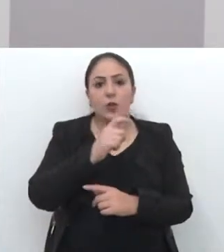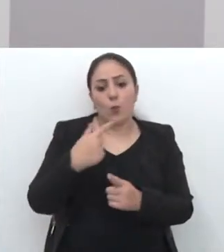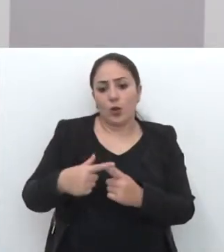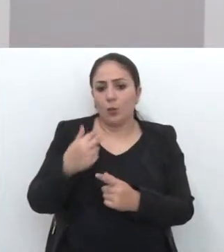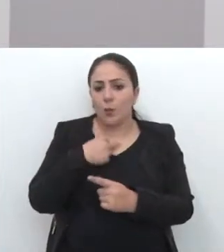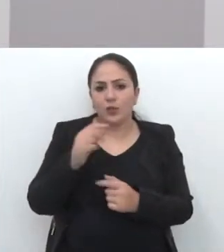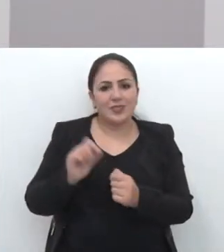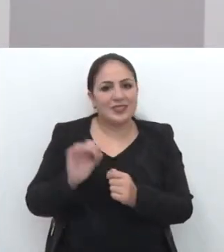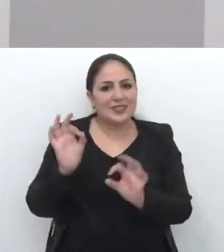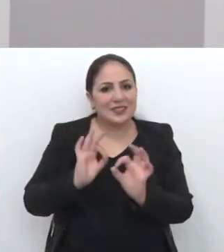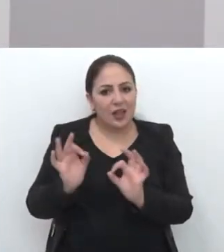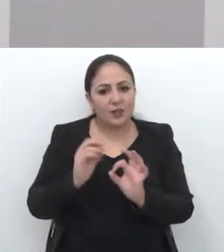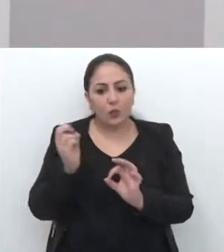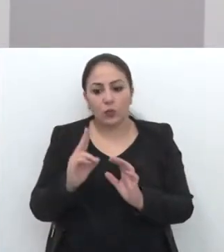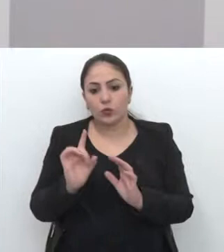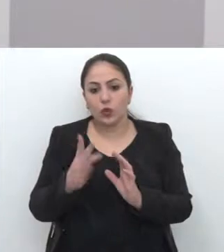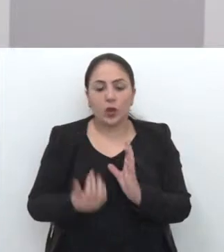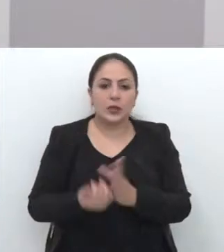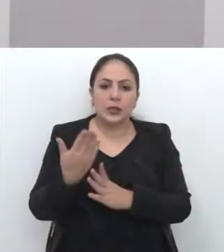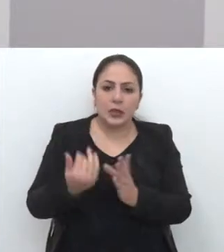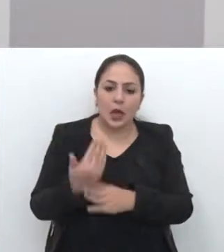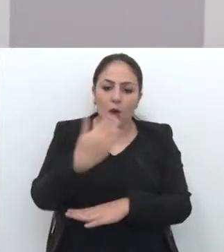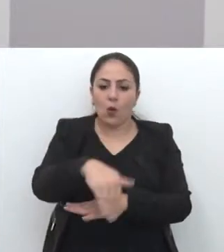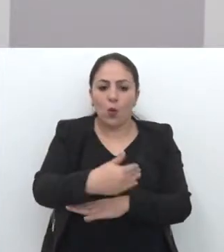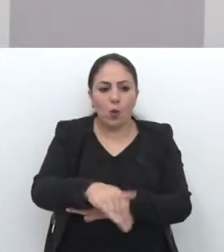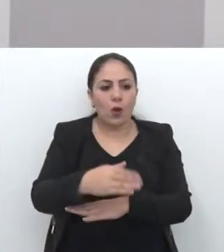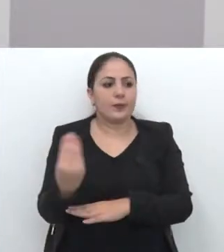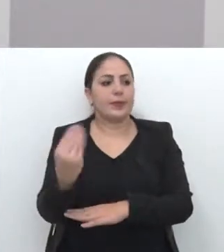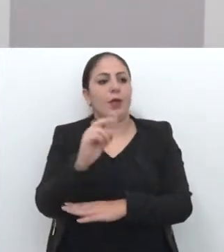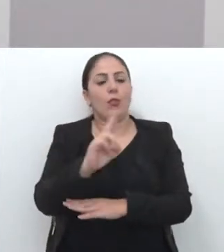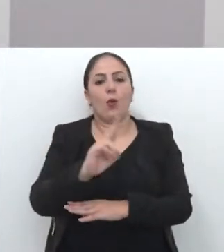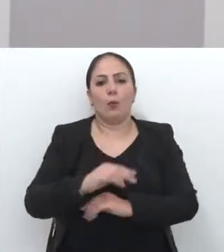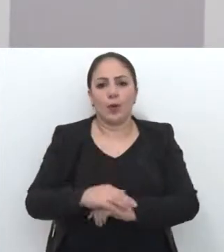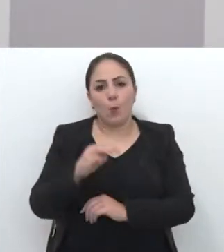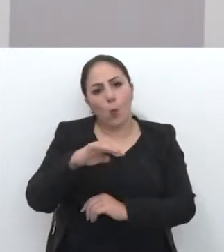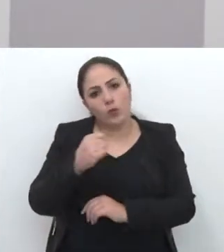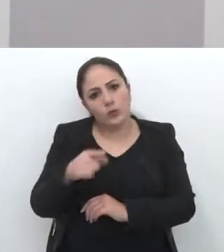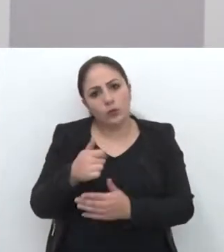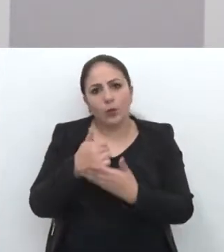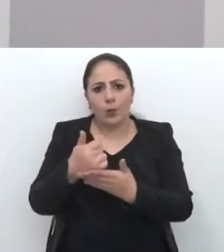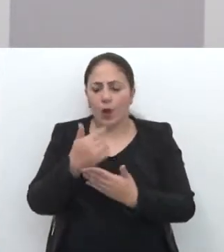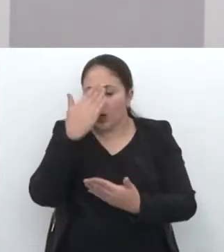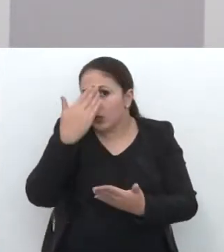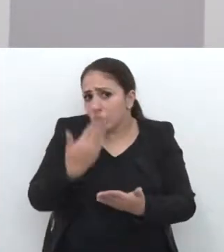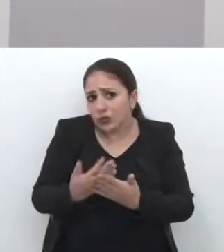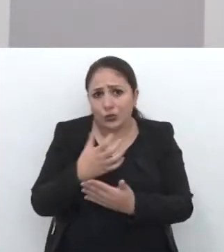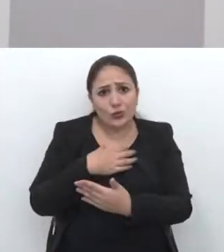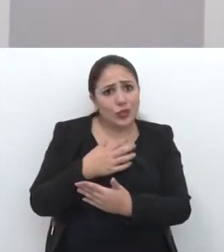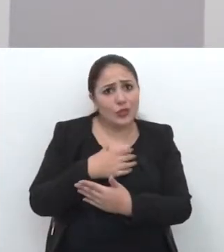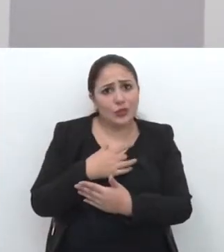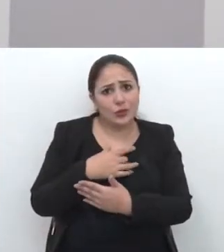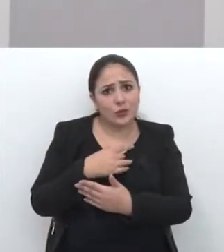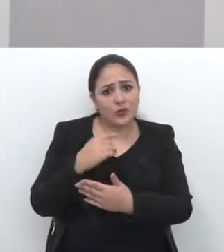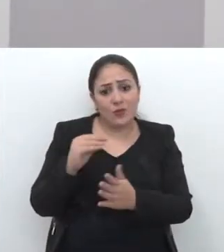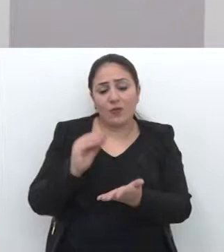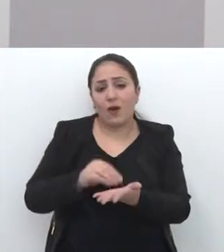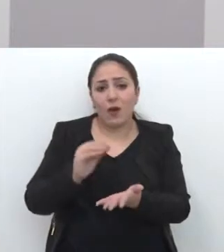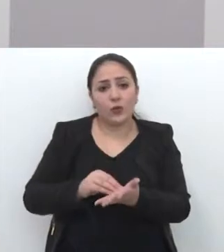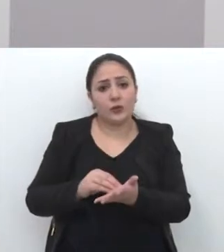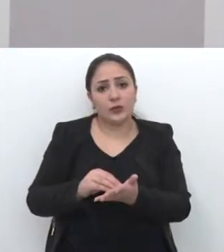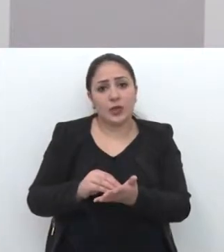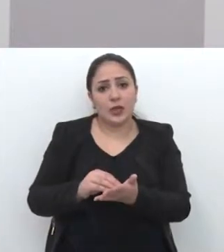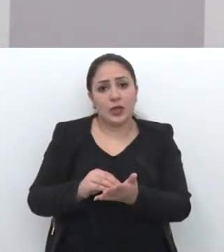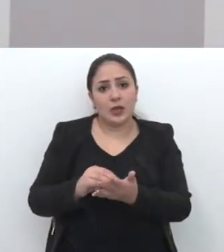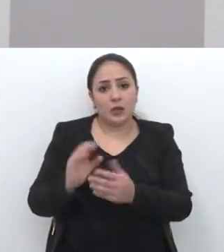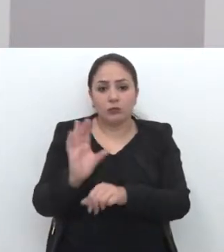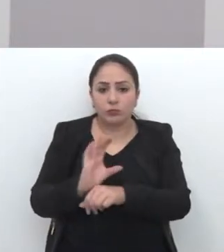então fazer nada, a não ser mesmo criar ruas para dar nomes a essas ruas ou moções de apoio. Eu acredito que, de certa forma, isso não apenas é